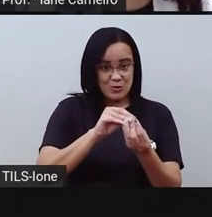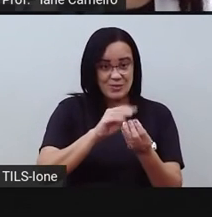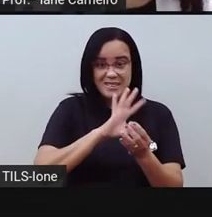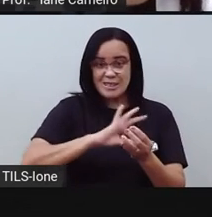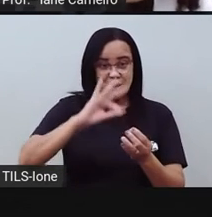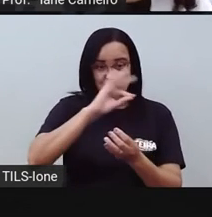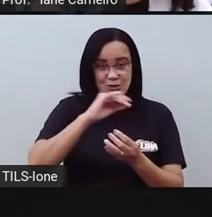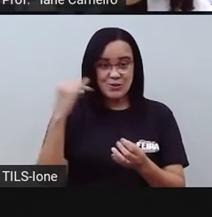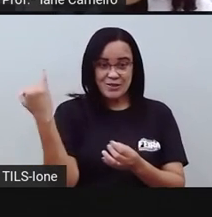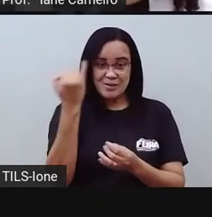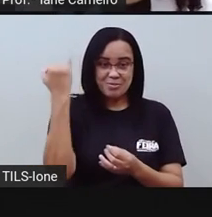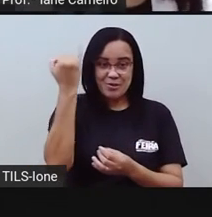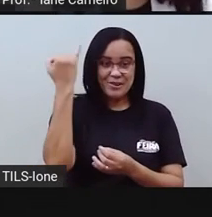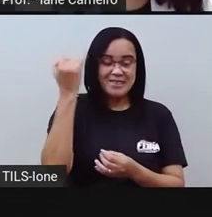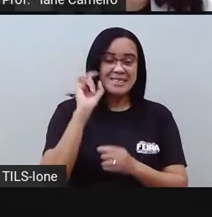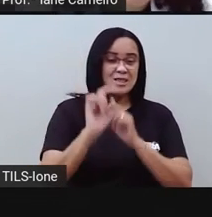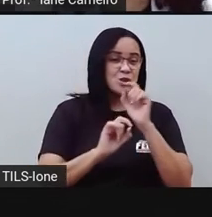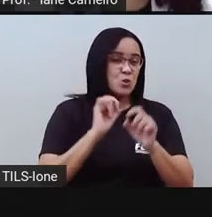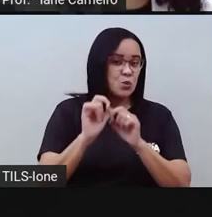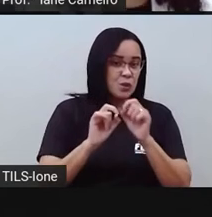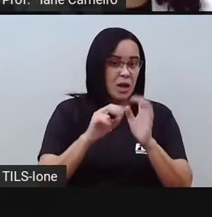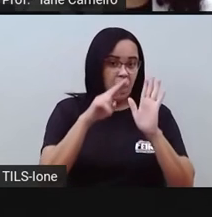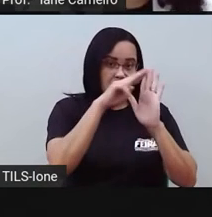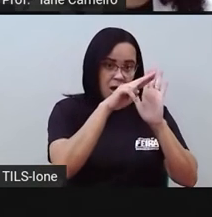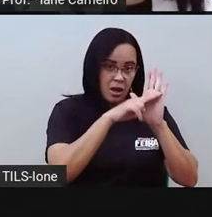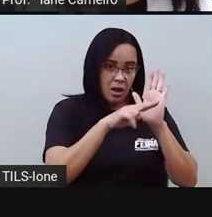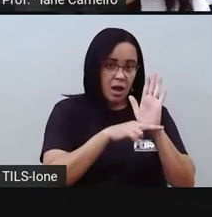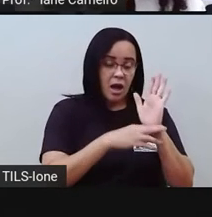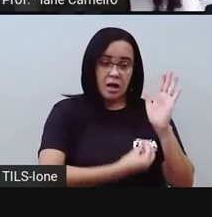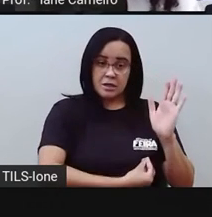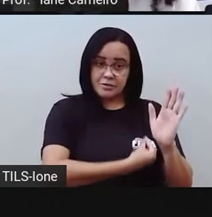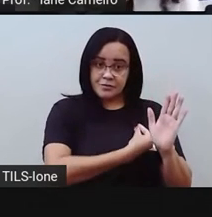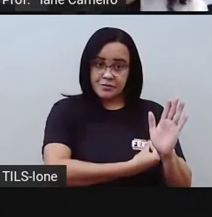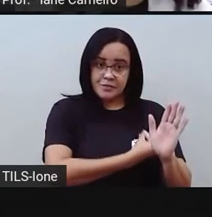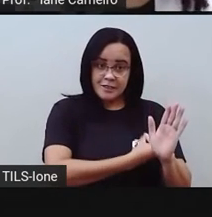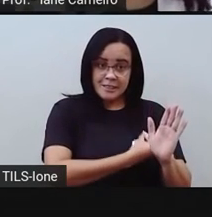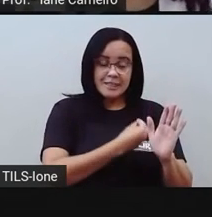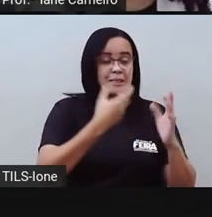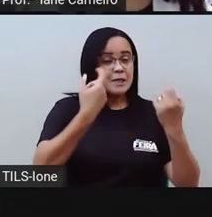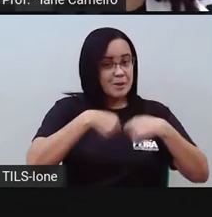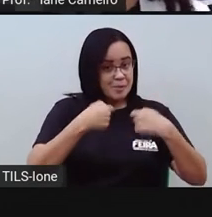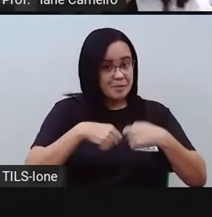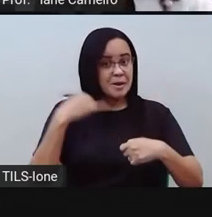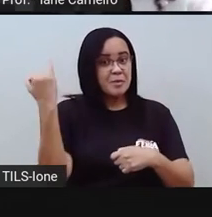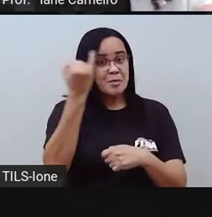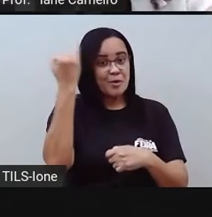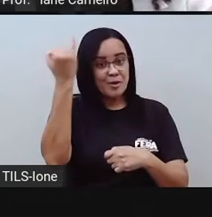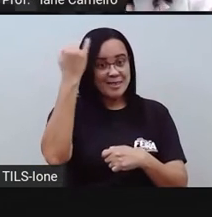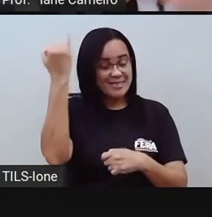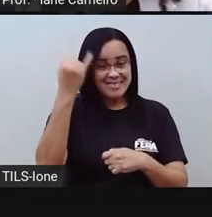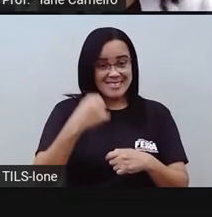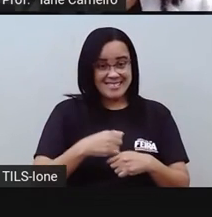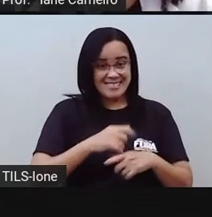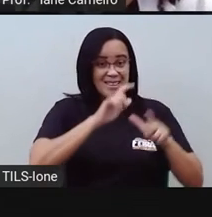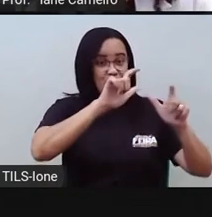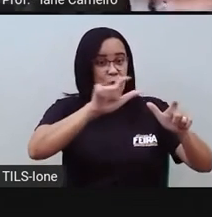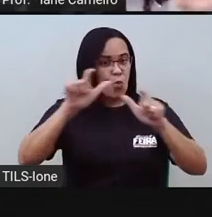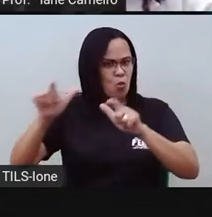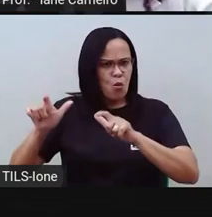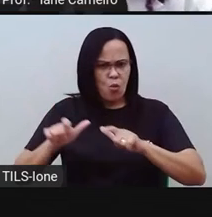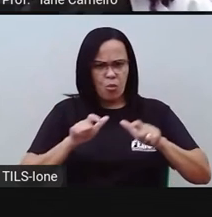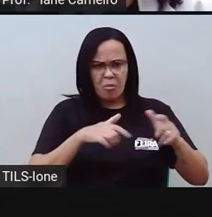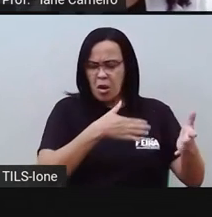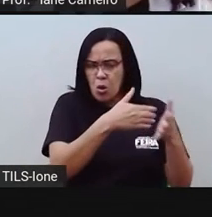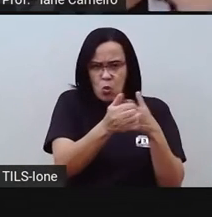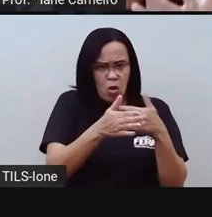né? Fique de olho nessas regras de convivência que devemos ter em qualquer ambiente. A gente viu da escola, a gente viu